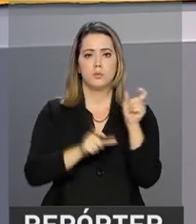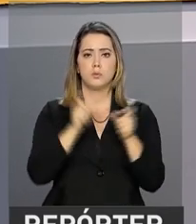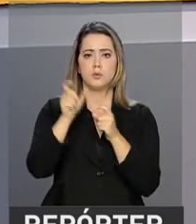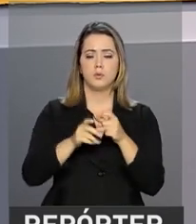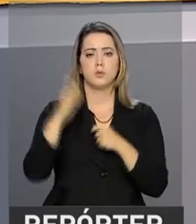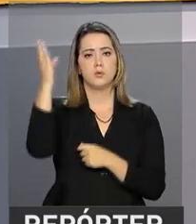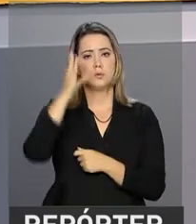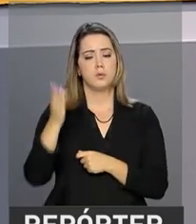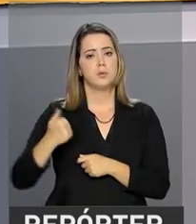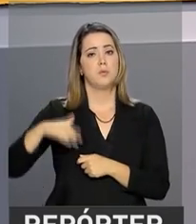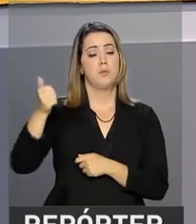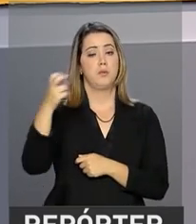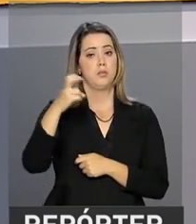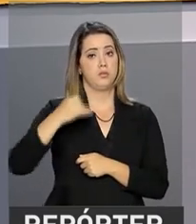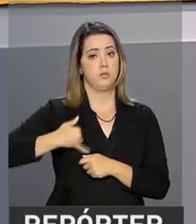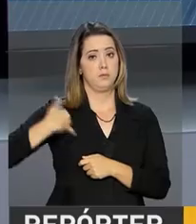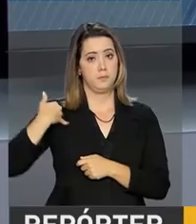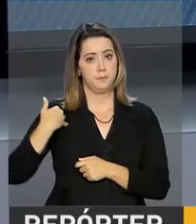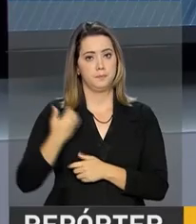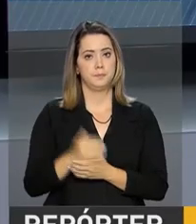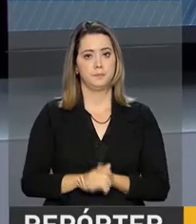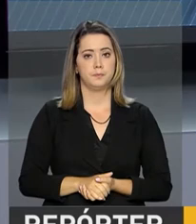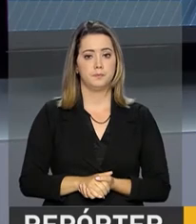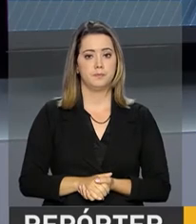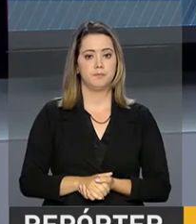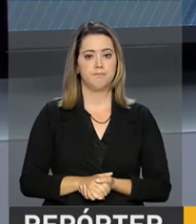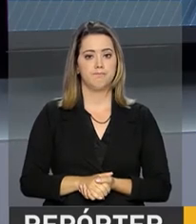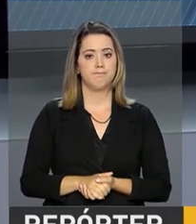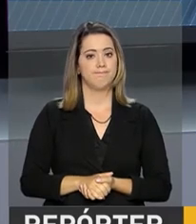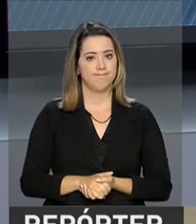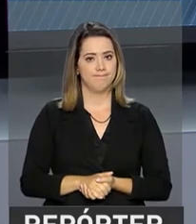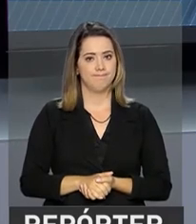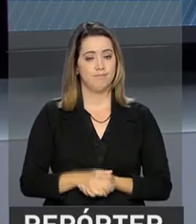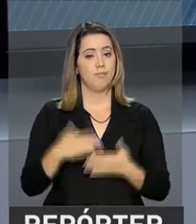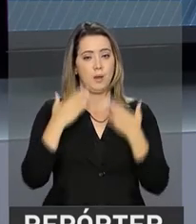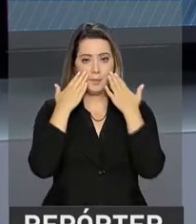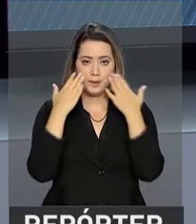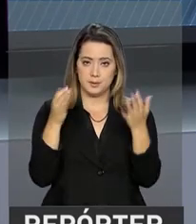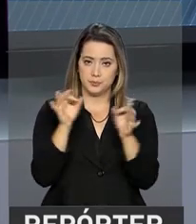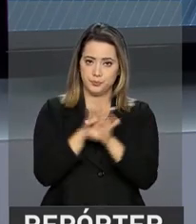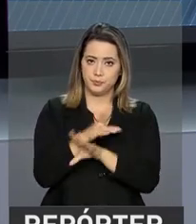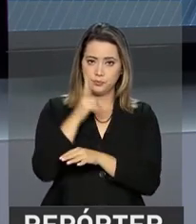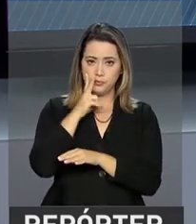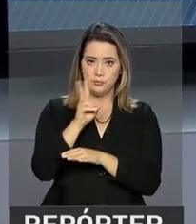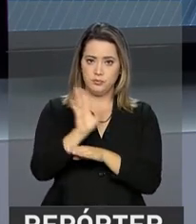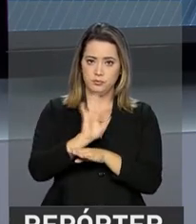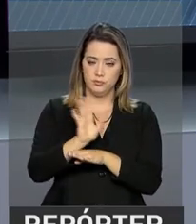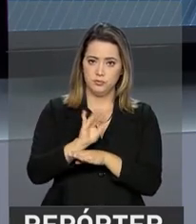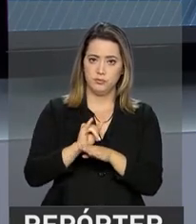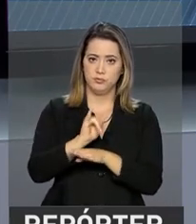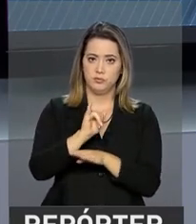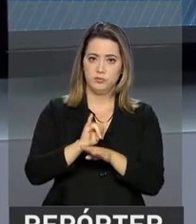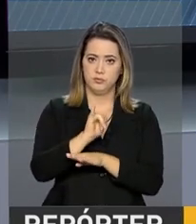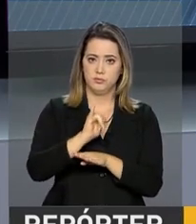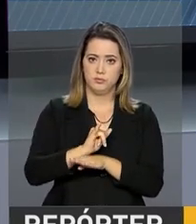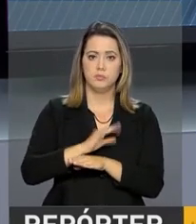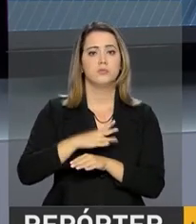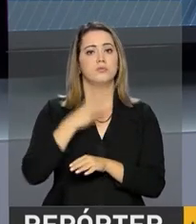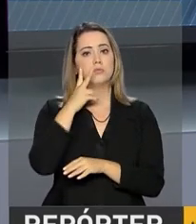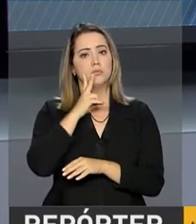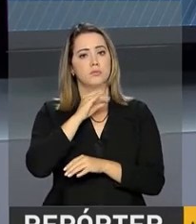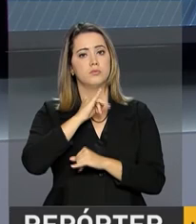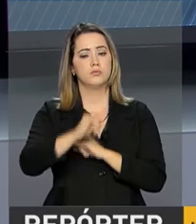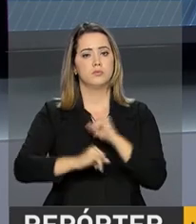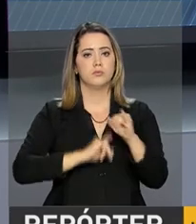brasileiros com mais de 15 anos. O repórter NBR fica por aqui. Reveja as reportagens em nosso canal no YouTube